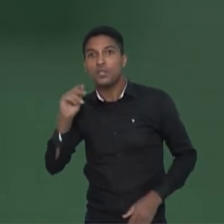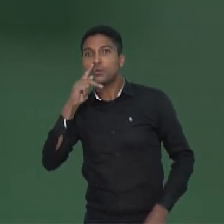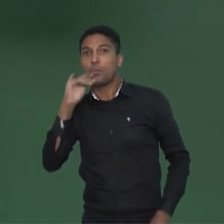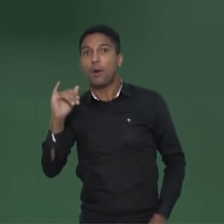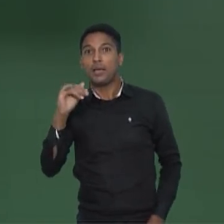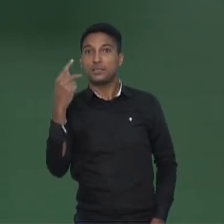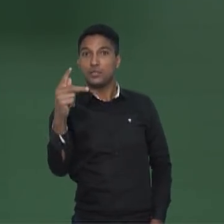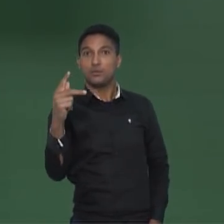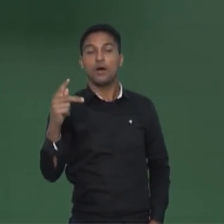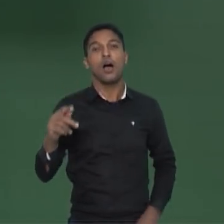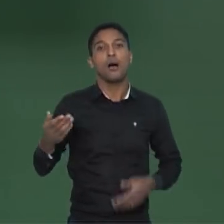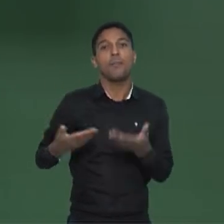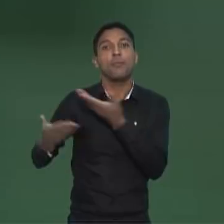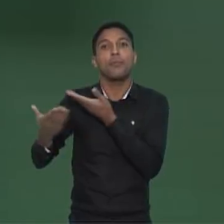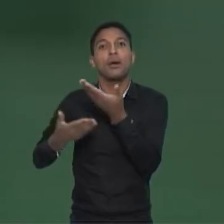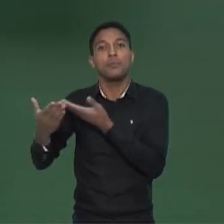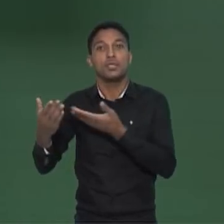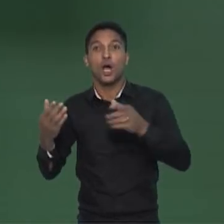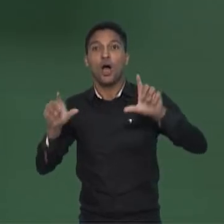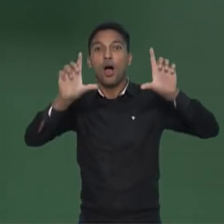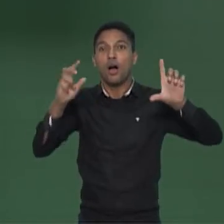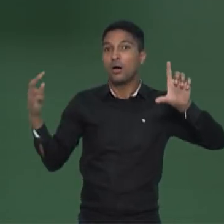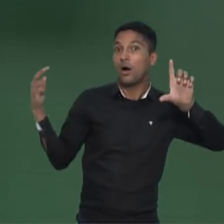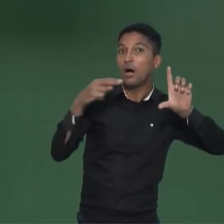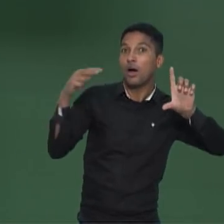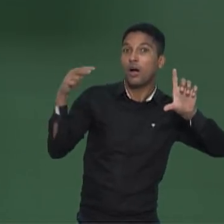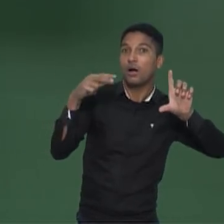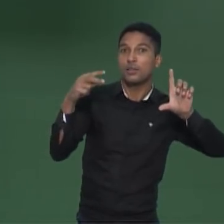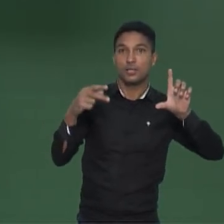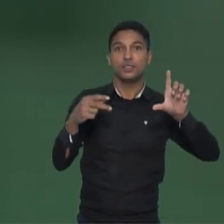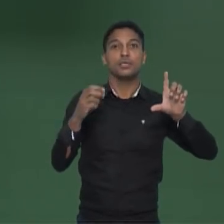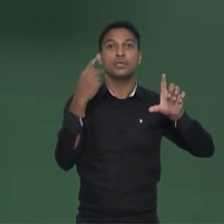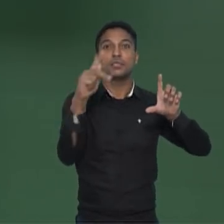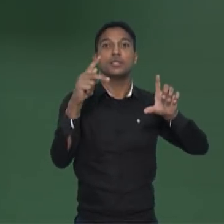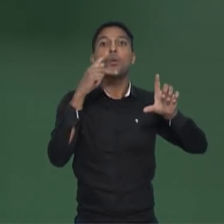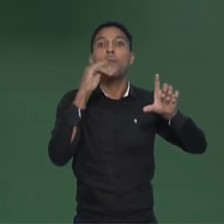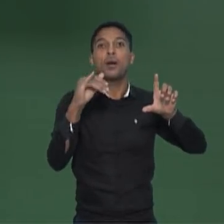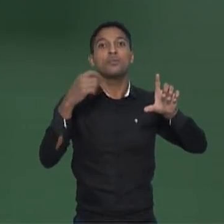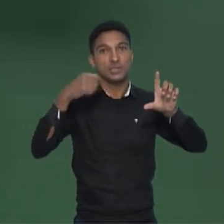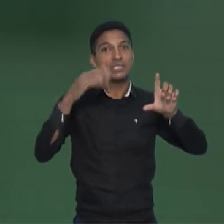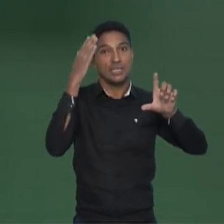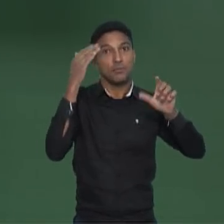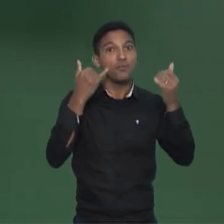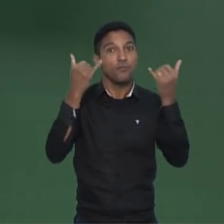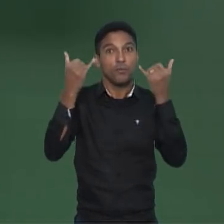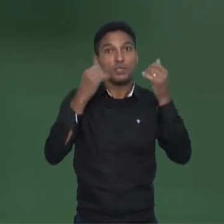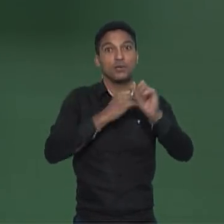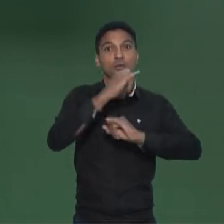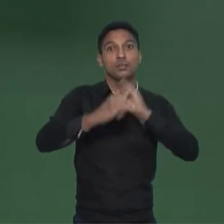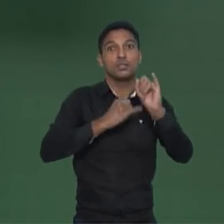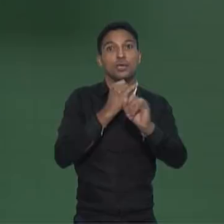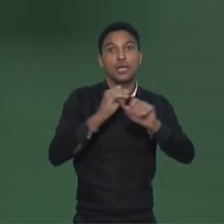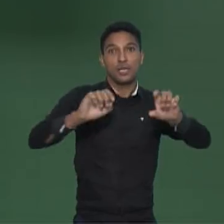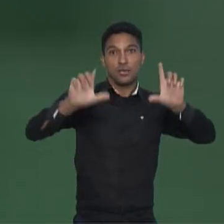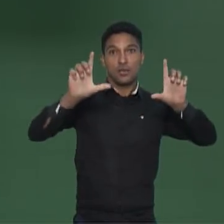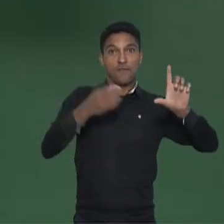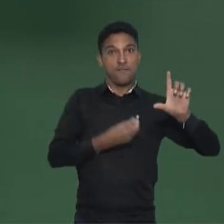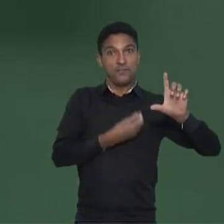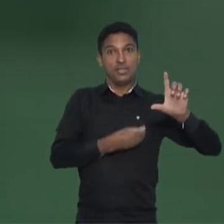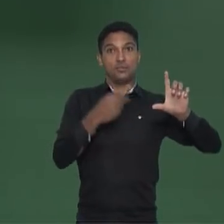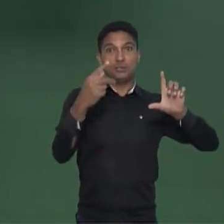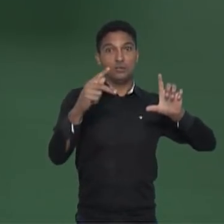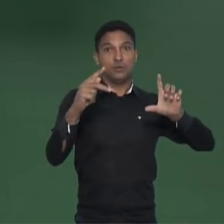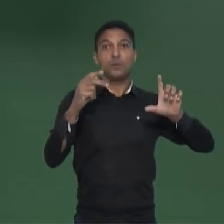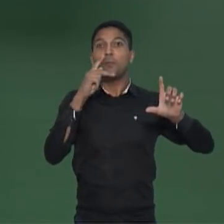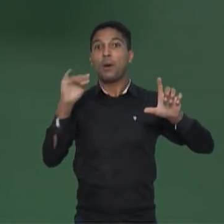certo? Não há nada de errado nisso. É necessário que eles saibam, porque eles são responsáveis sobre a sua vida, sobre você.